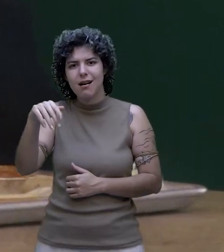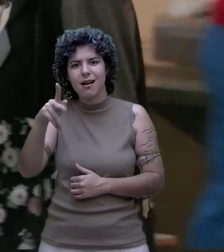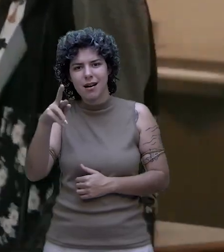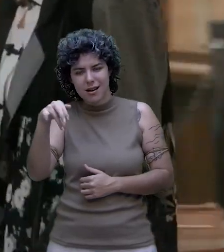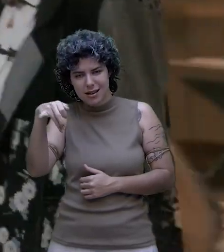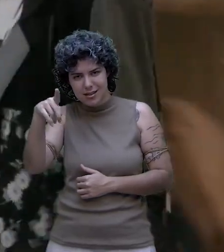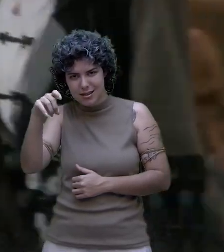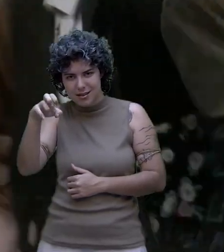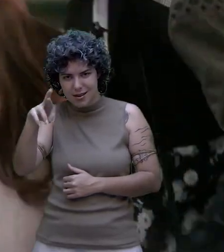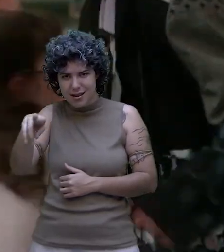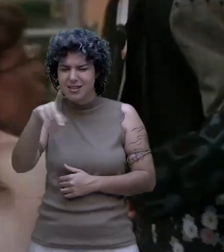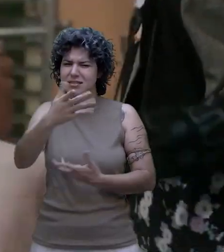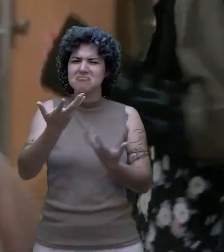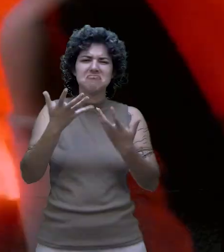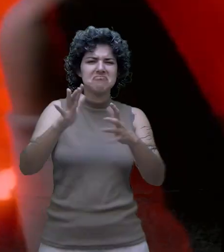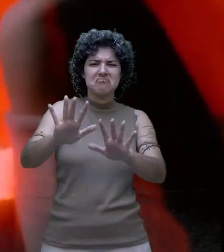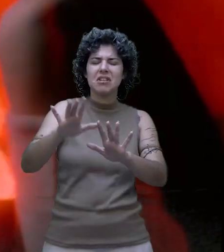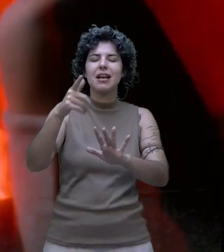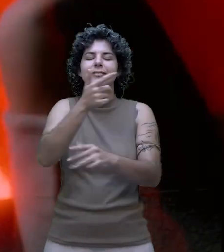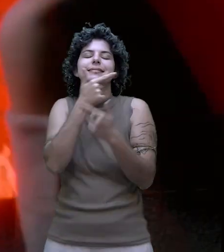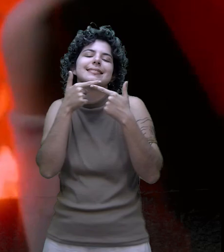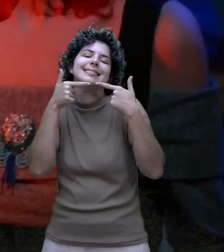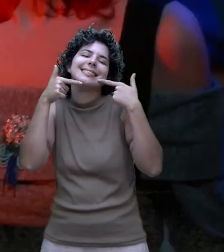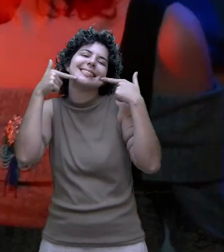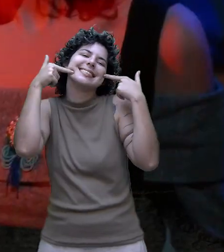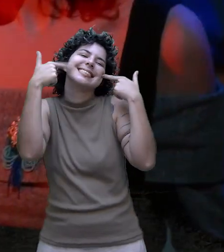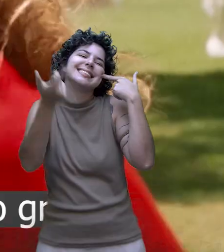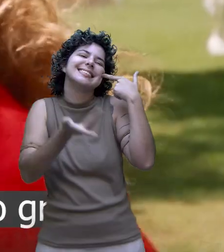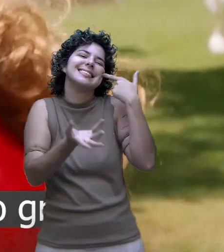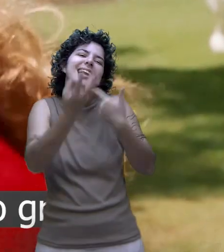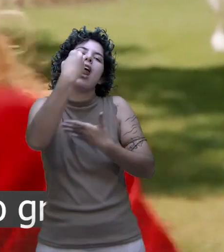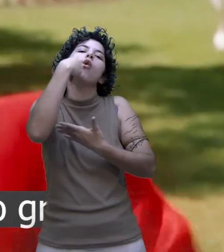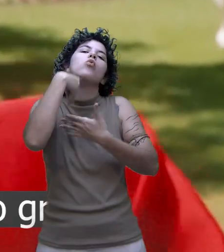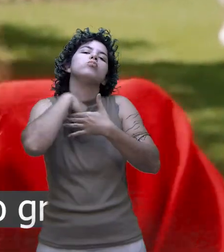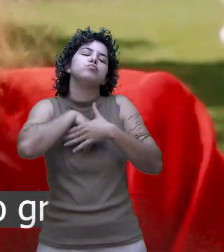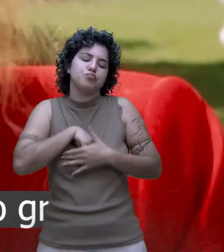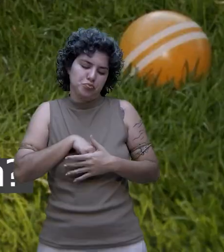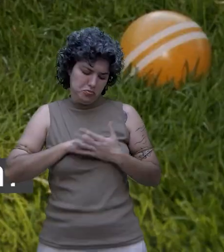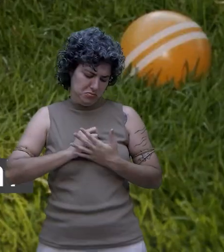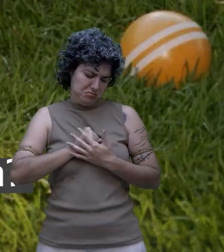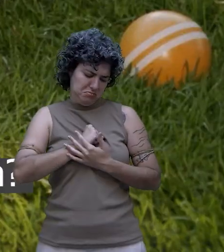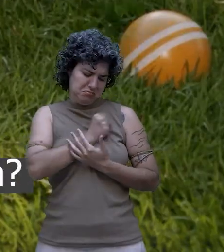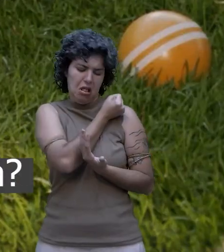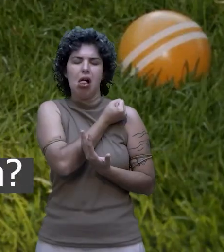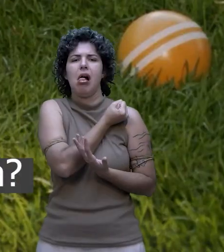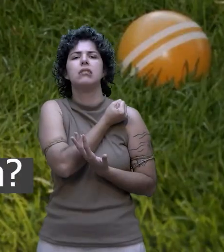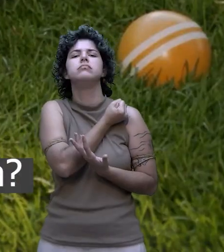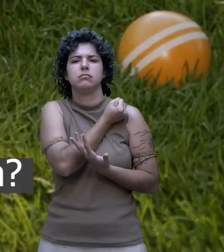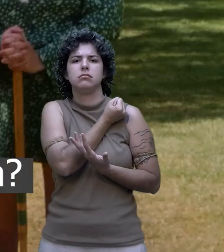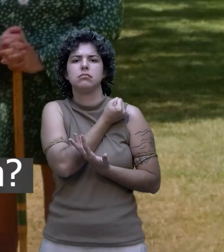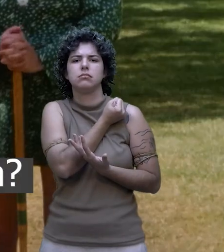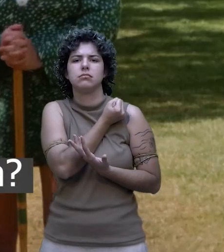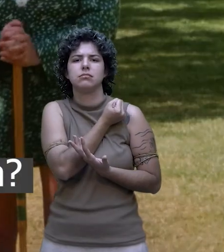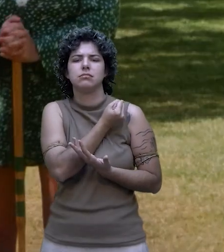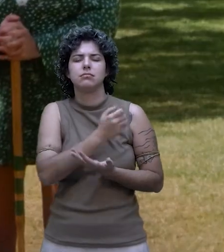Heather, aquela garota perfeita que sorri pra fotos e engole ódio. I wanted to be a member of the most powerful clique in